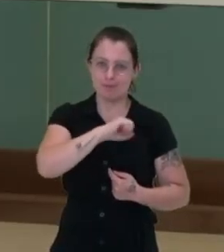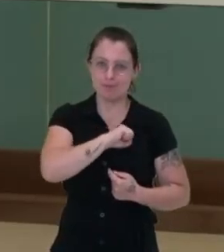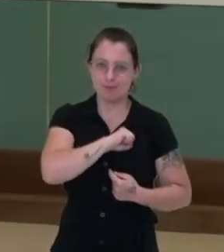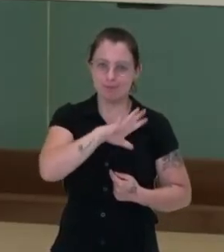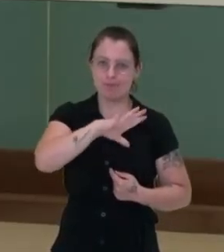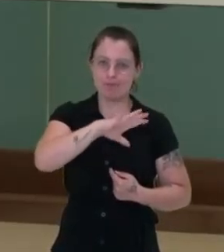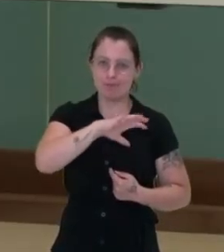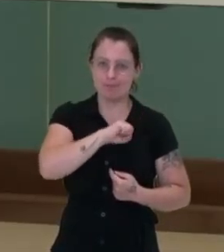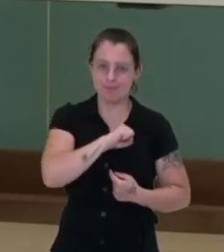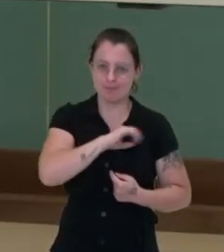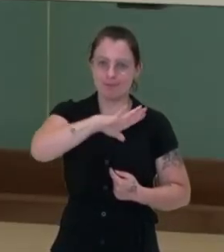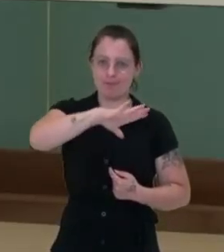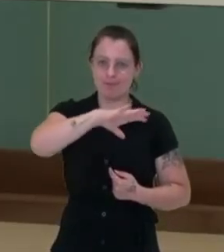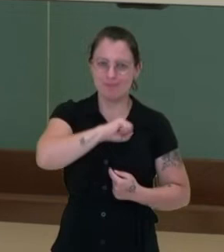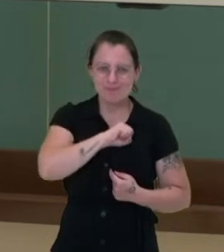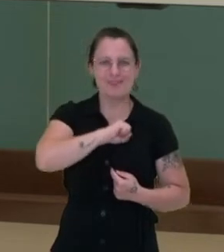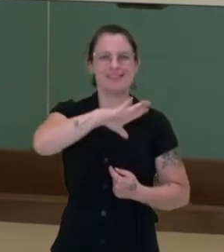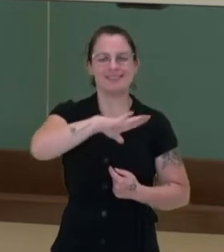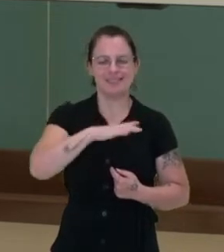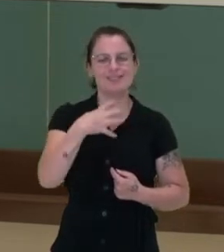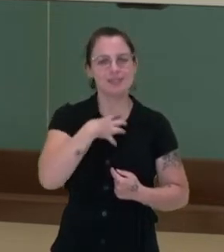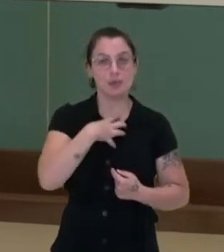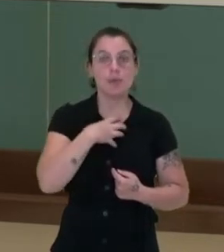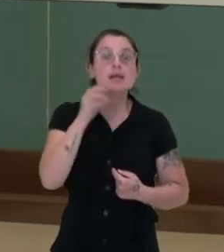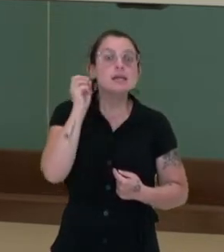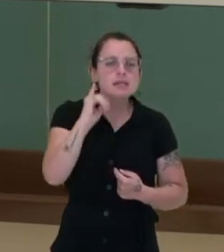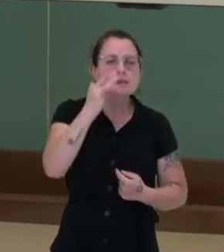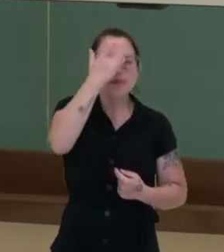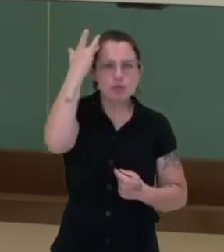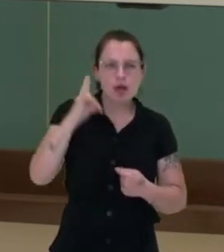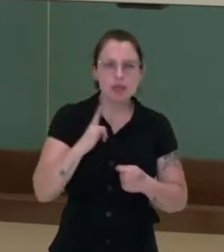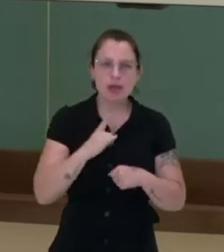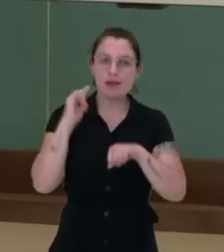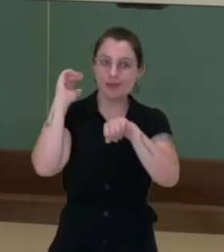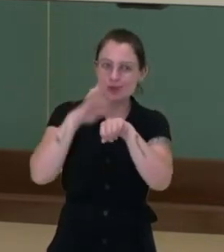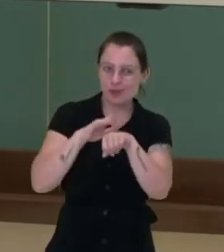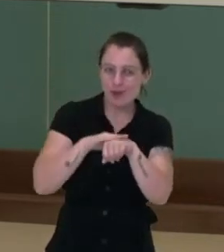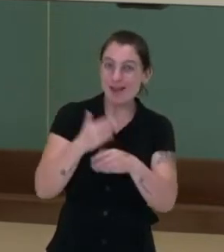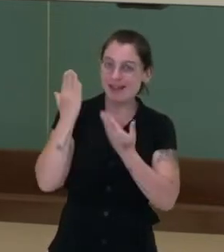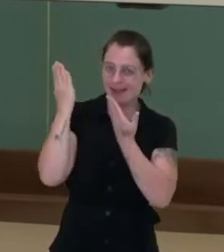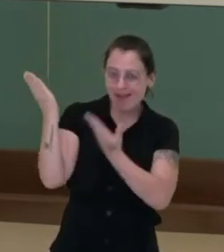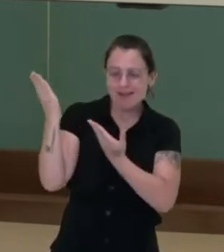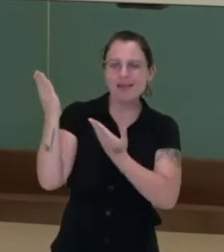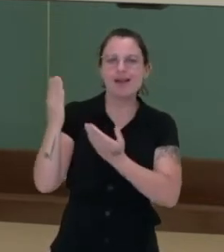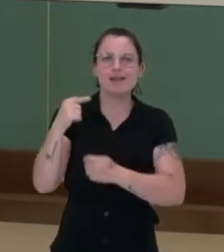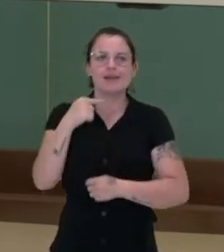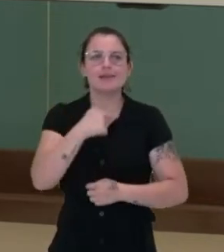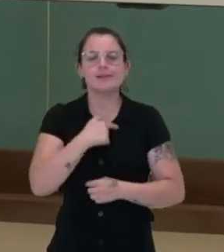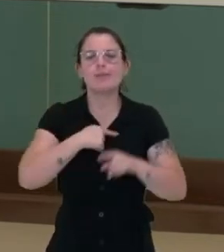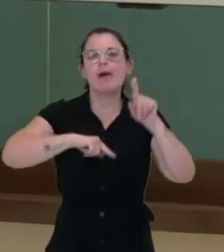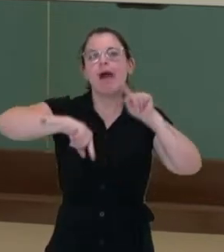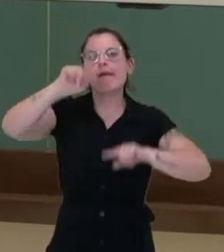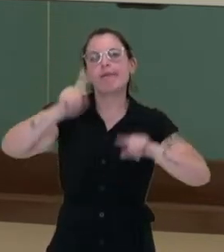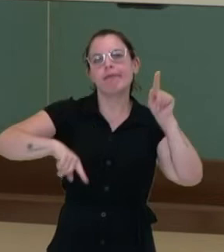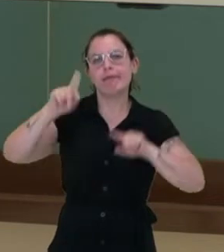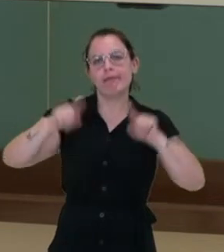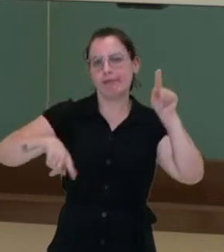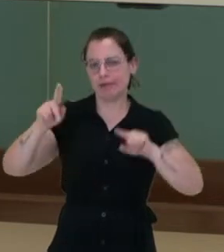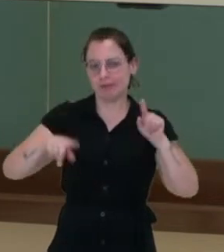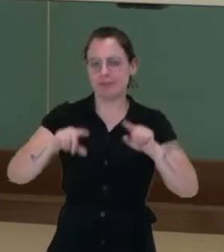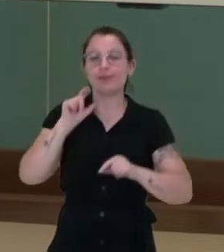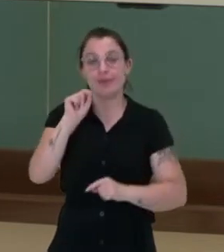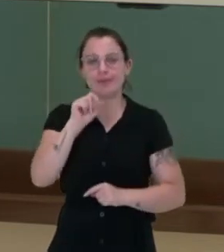ritmo. Quando a pessoa tem arritmia, esse batimento é irregular, que